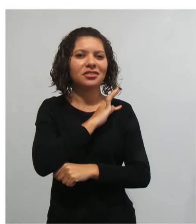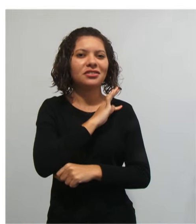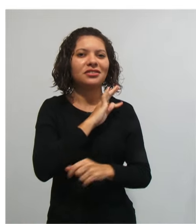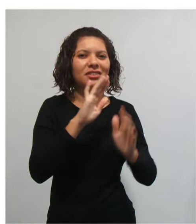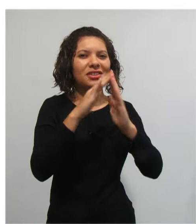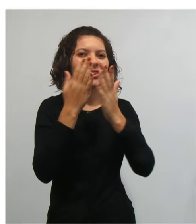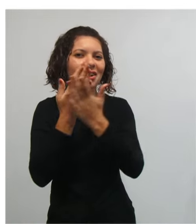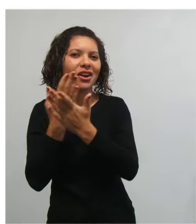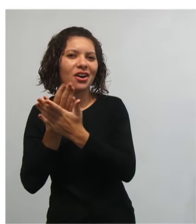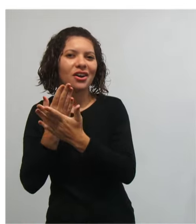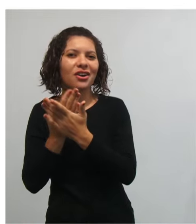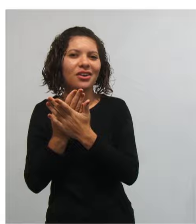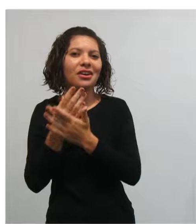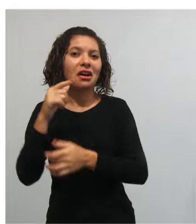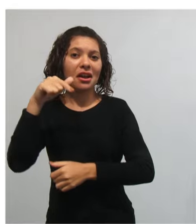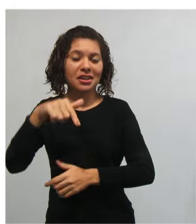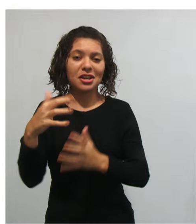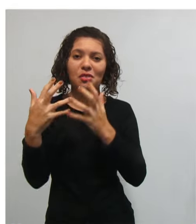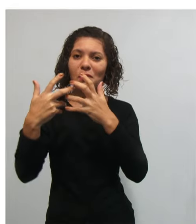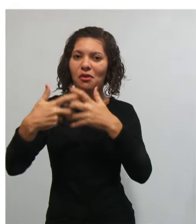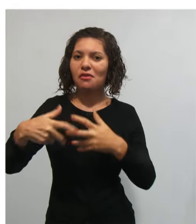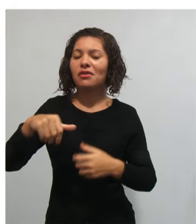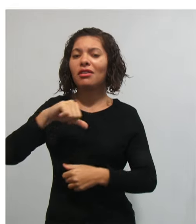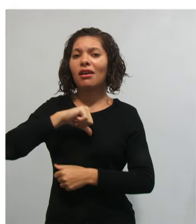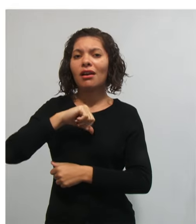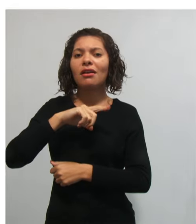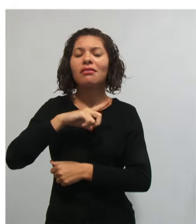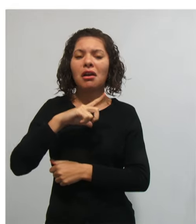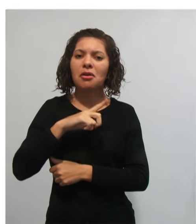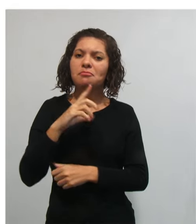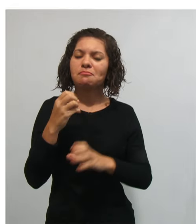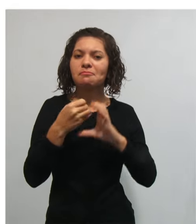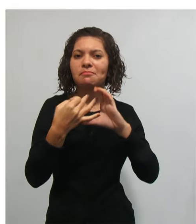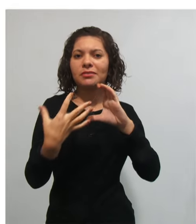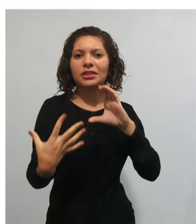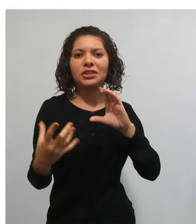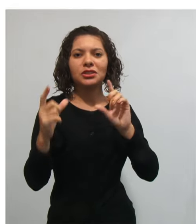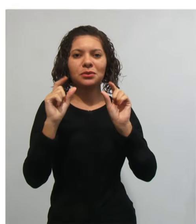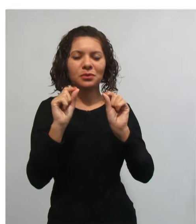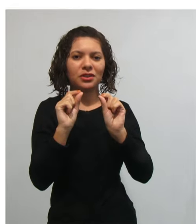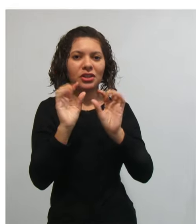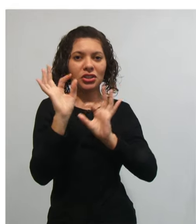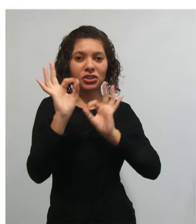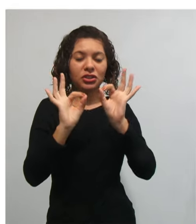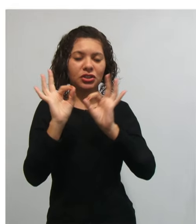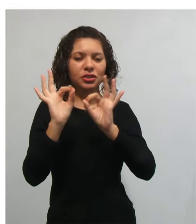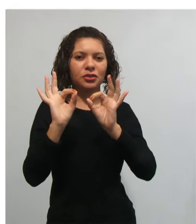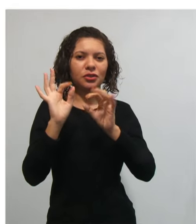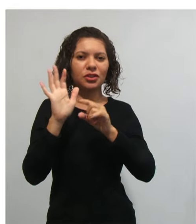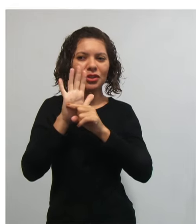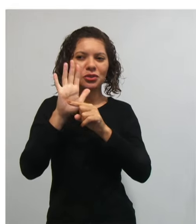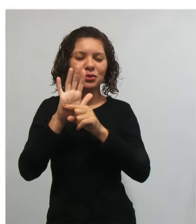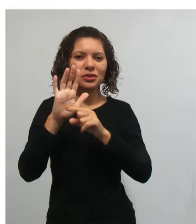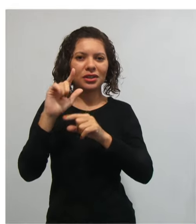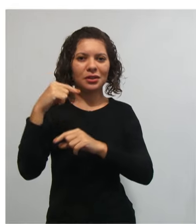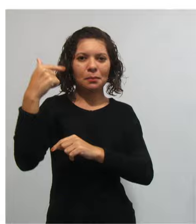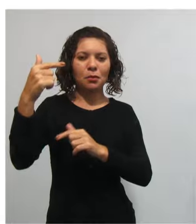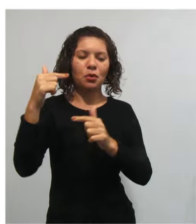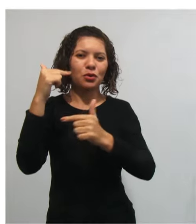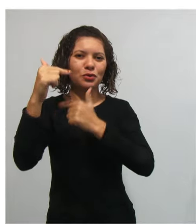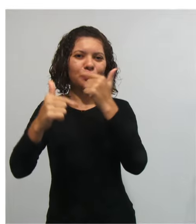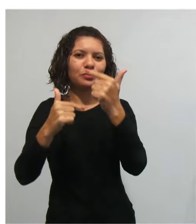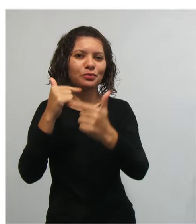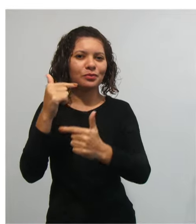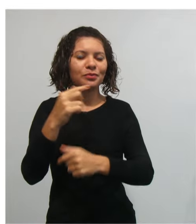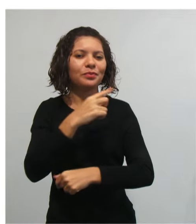formava eh Obrigatoriamente técnicos em muitas escolas né Inclusive a o Instituto Federal tem essa característica